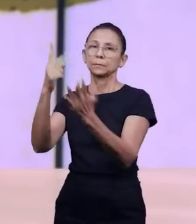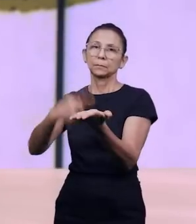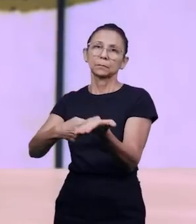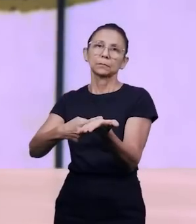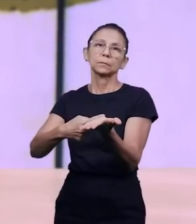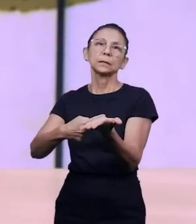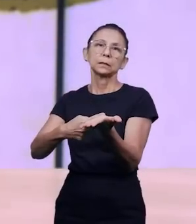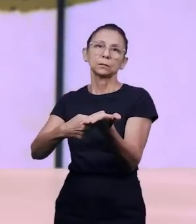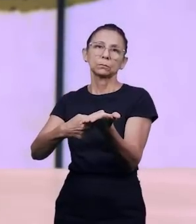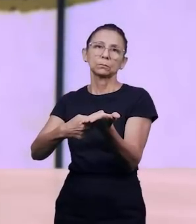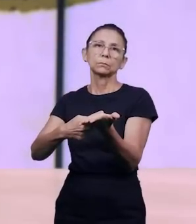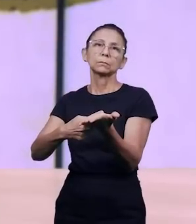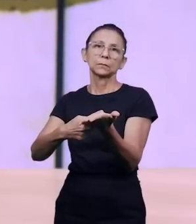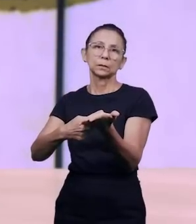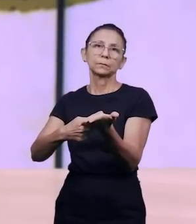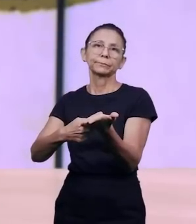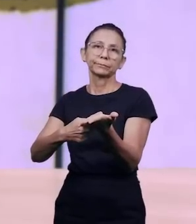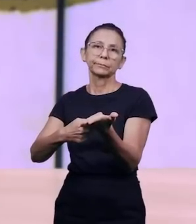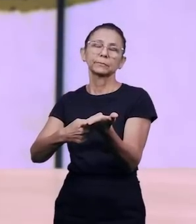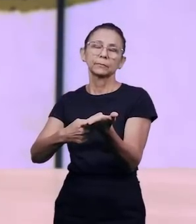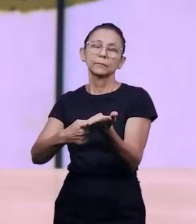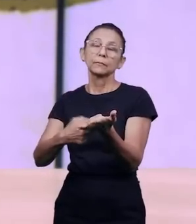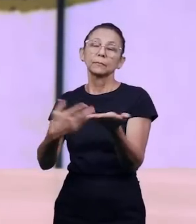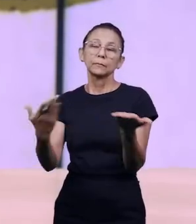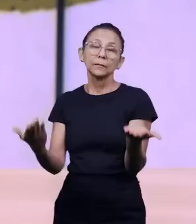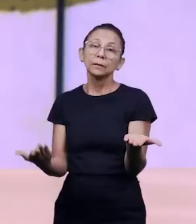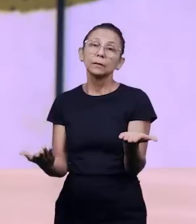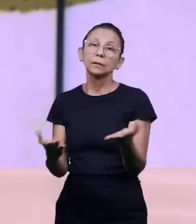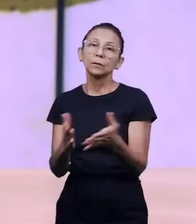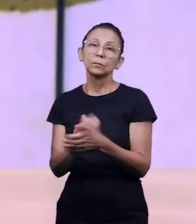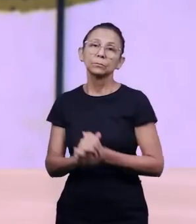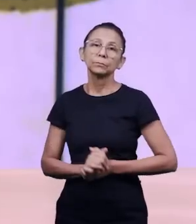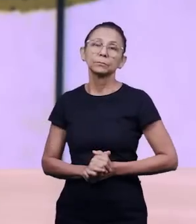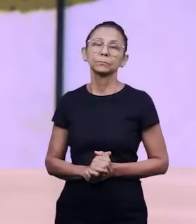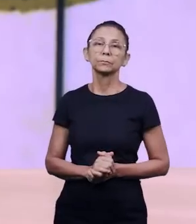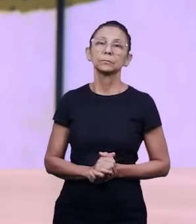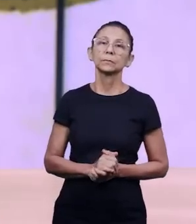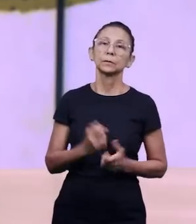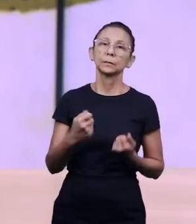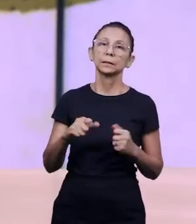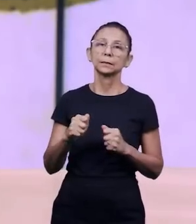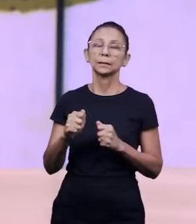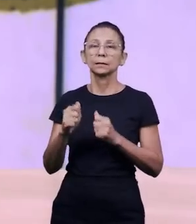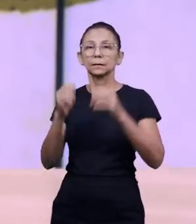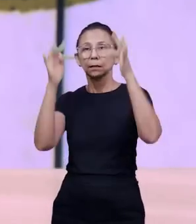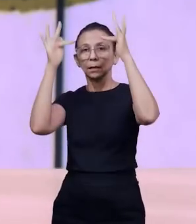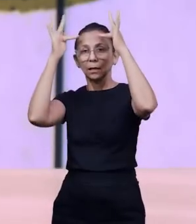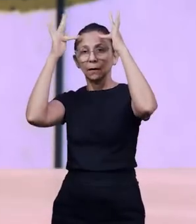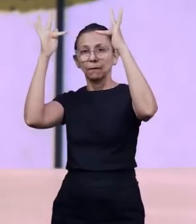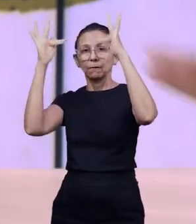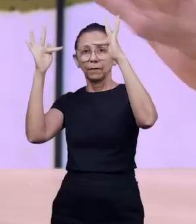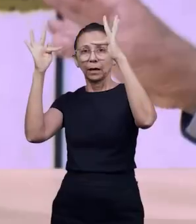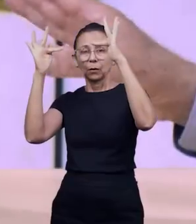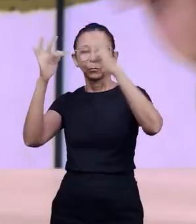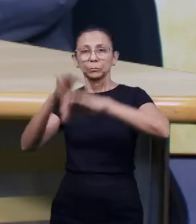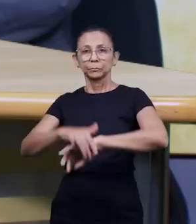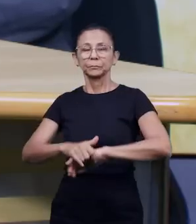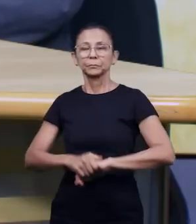Mas há muitas formas de você ser infiel. E ser infiel é você exatamente aquilo que